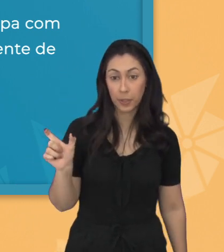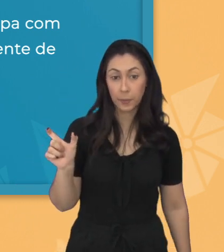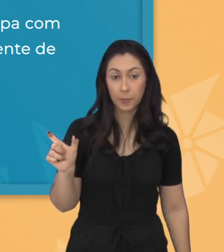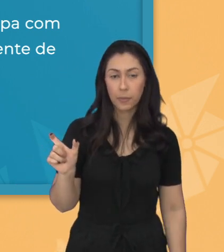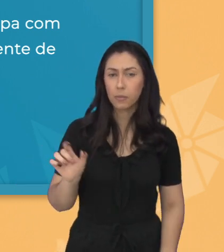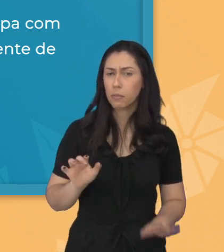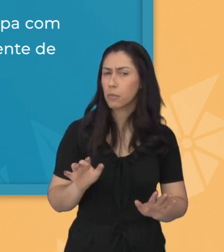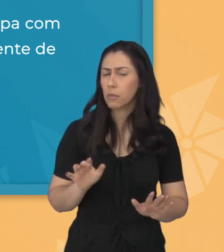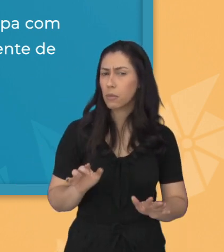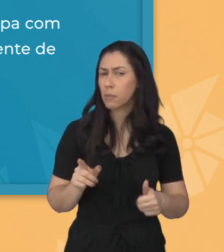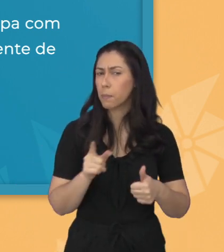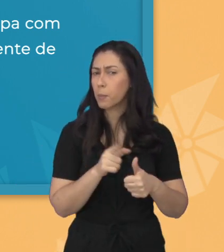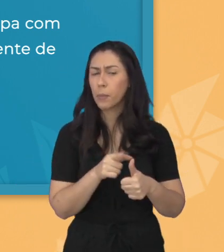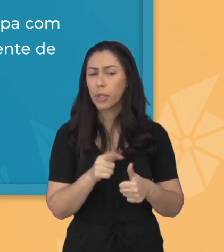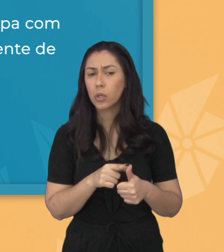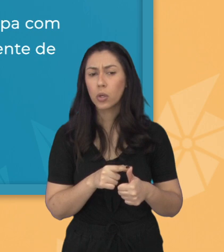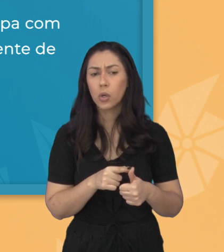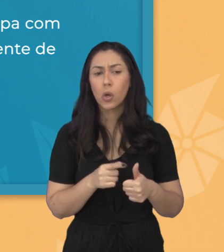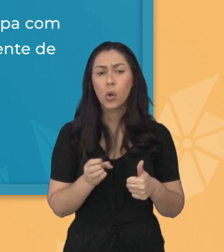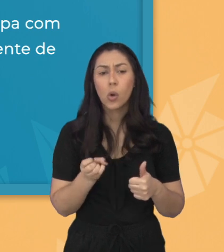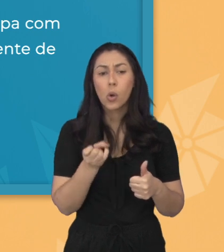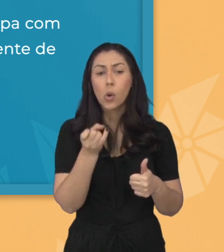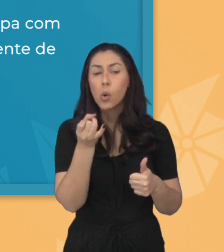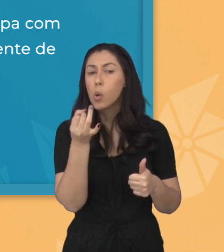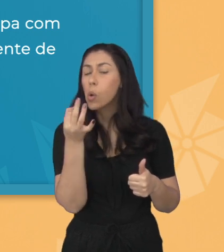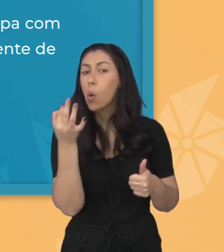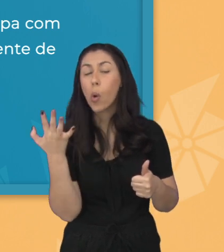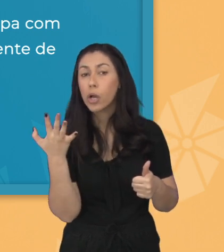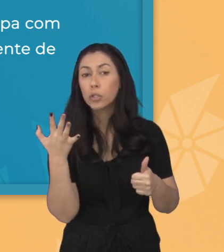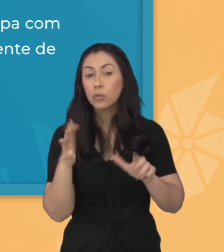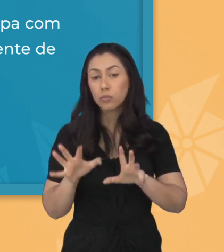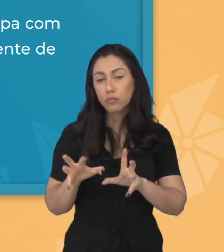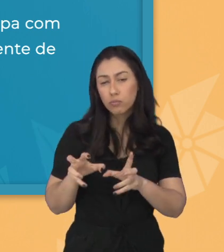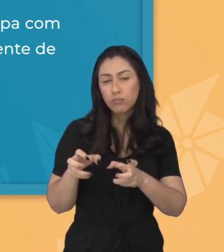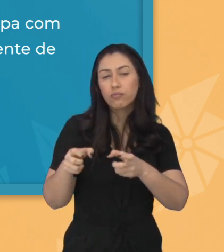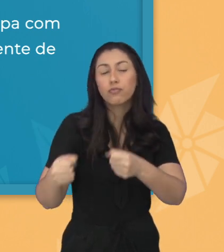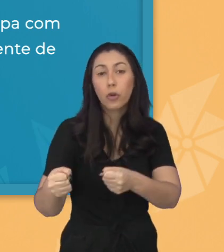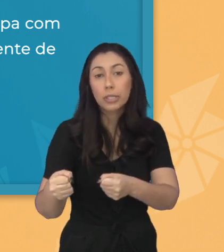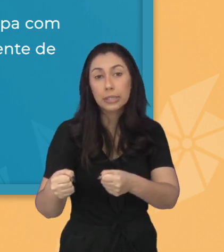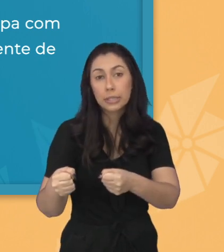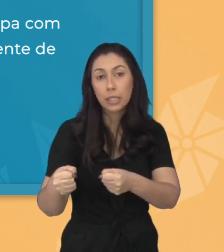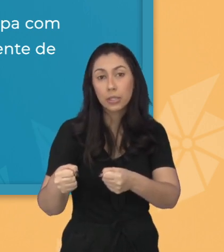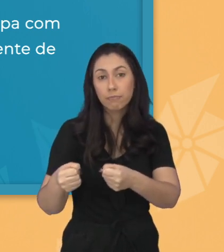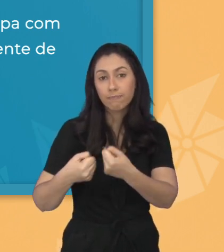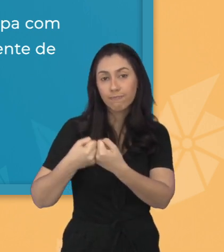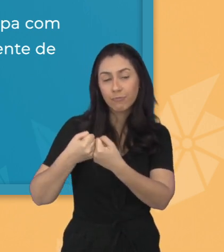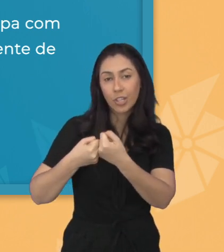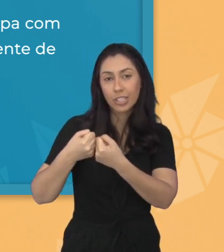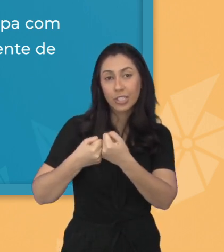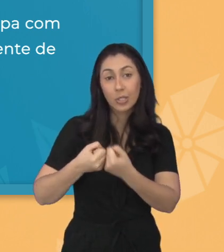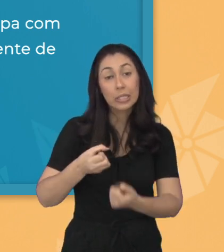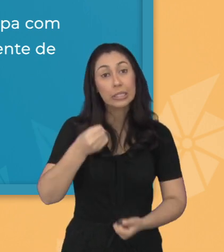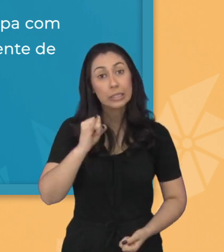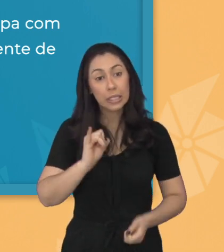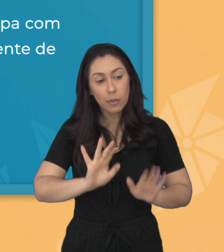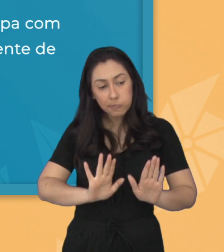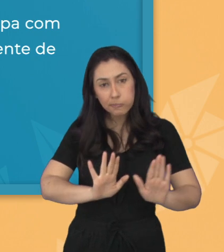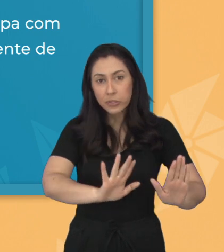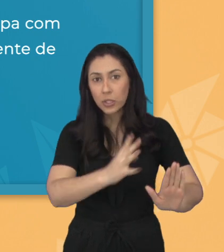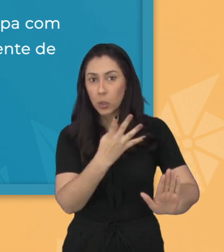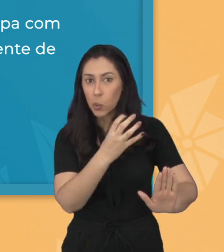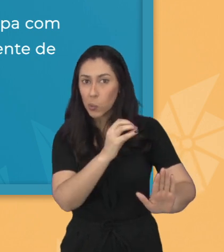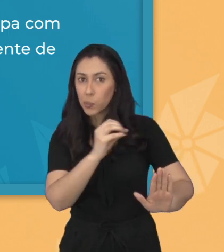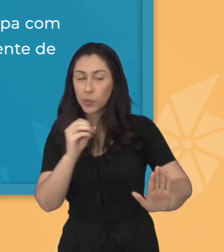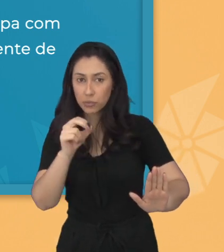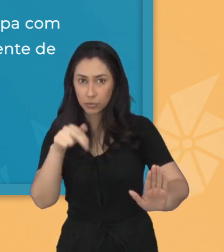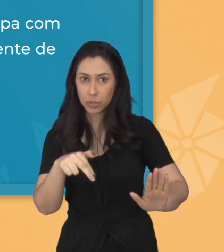Qual a intensidade da força de atrito quando a força aplicada for 400 newtons?